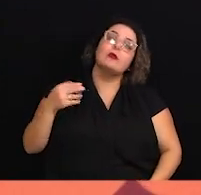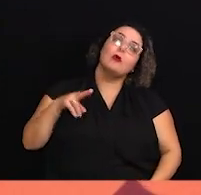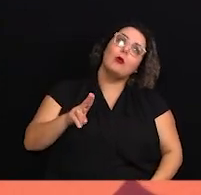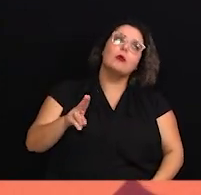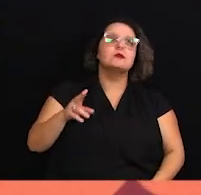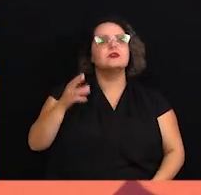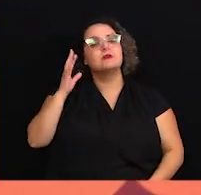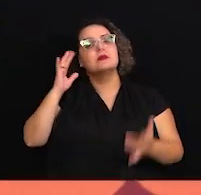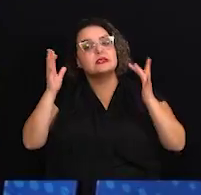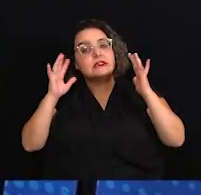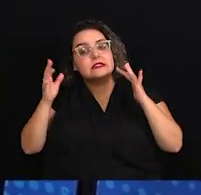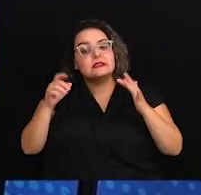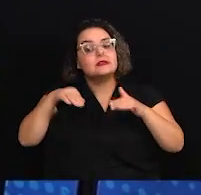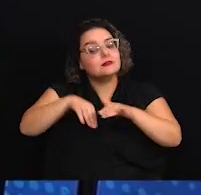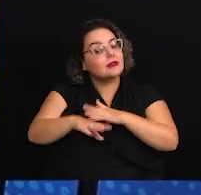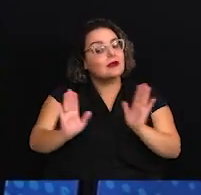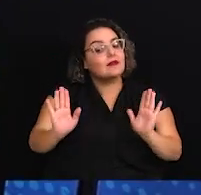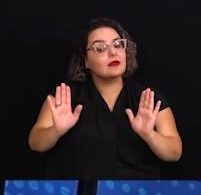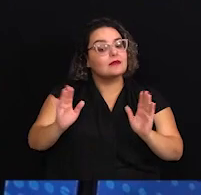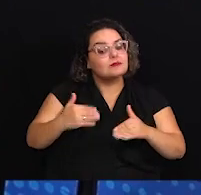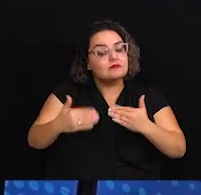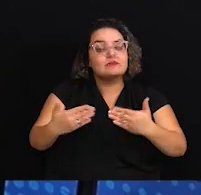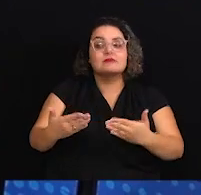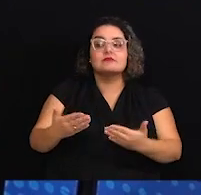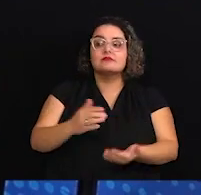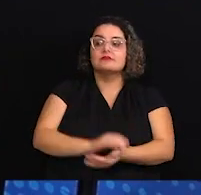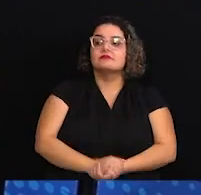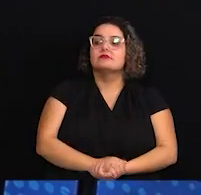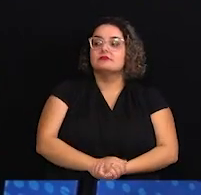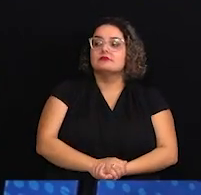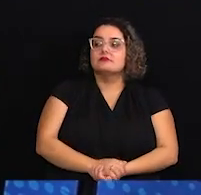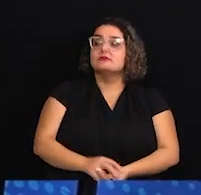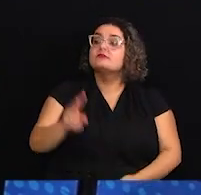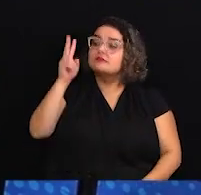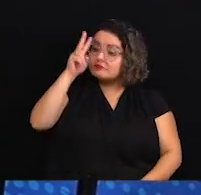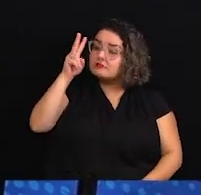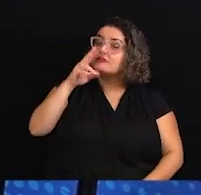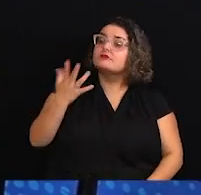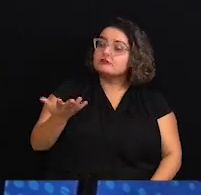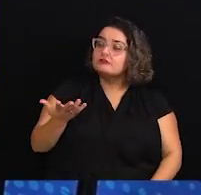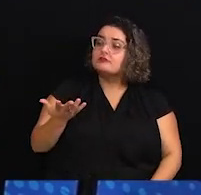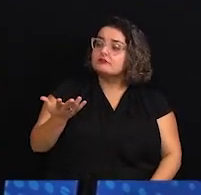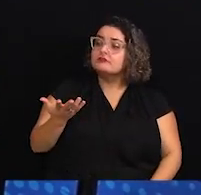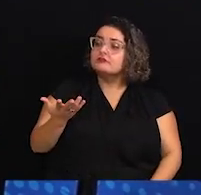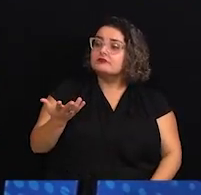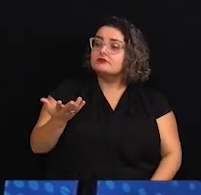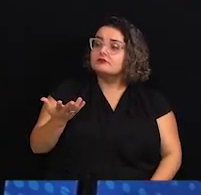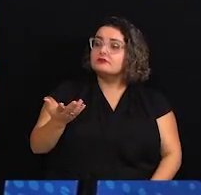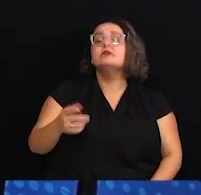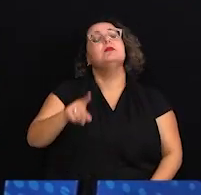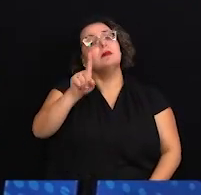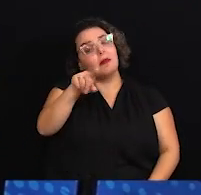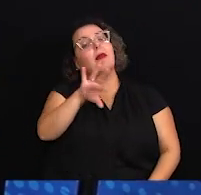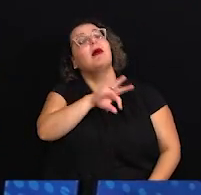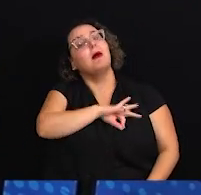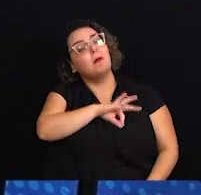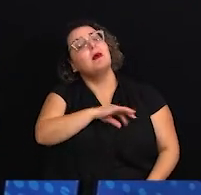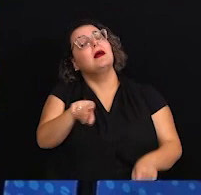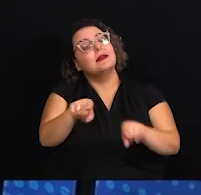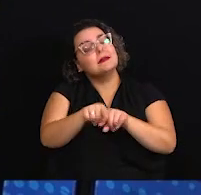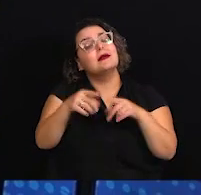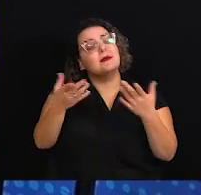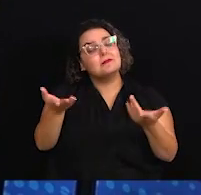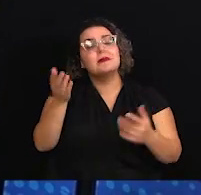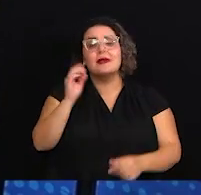gaveta, engatilhando? Michel, você me lembrou uma coisa interessante. Por acaso, é uma coisa policial também,